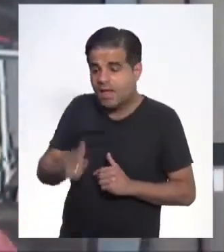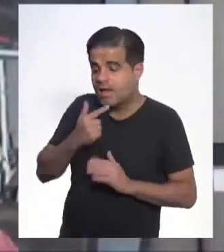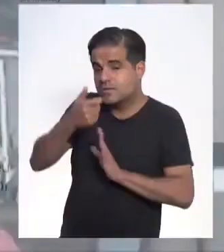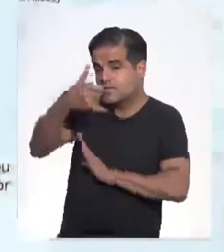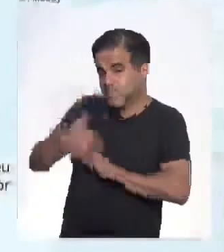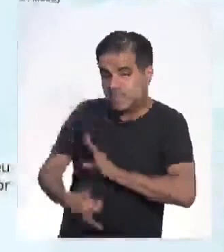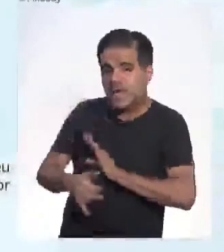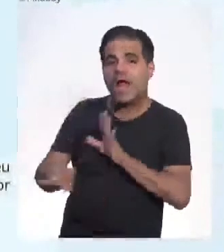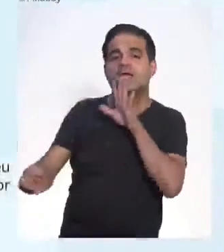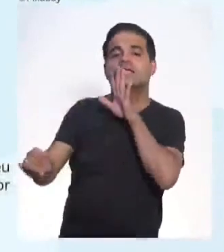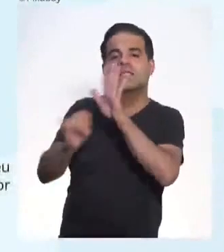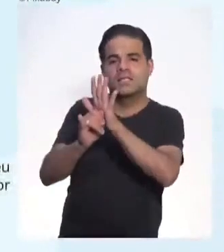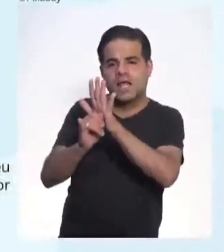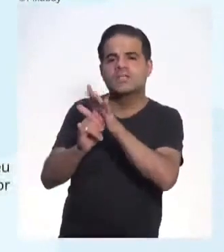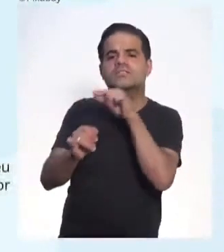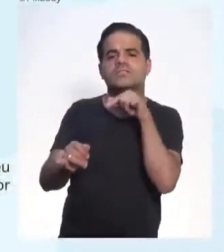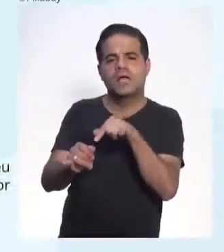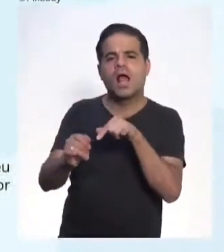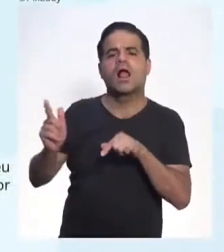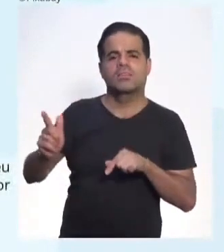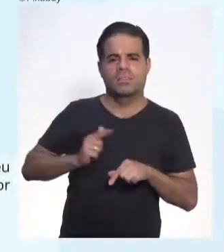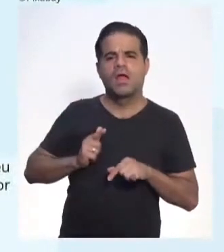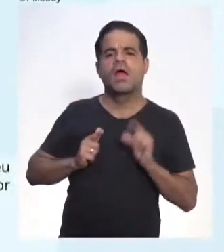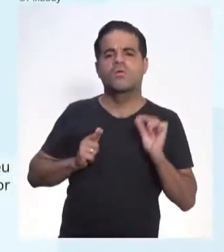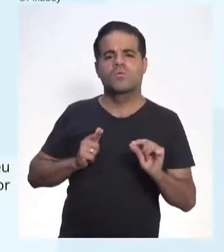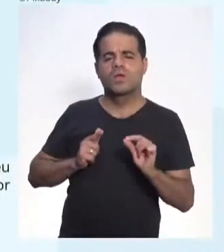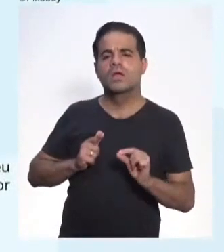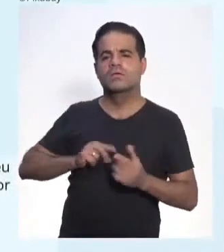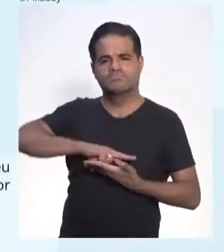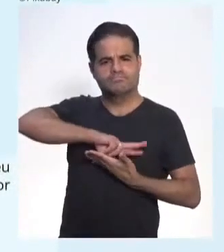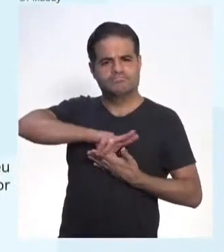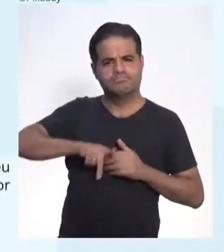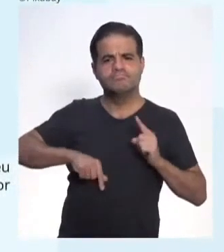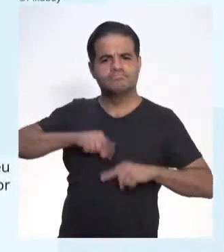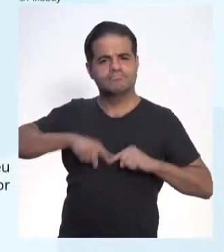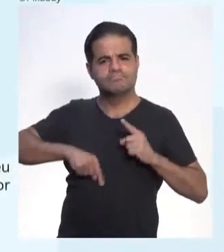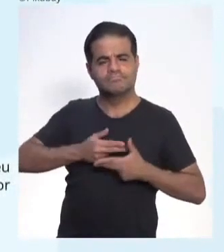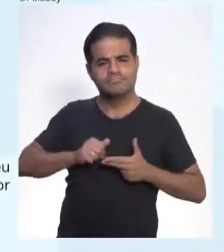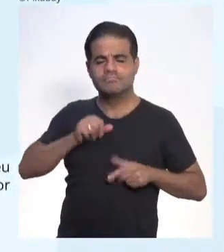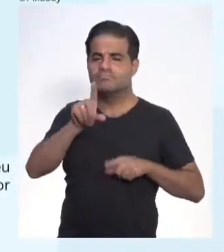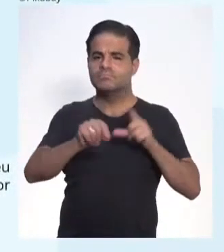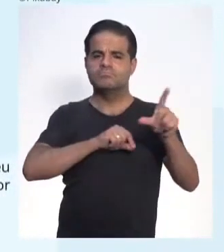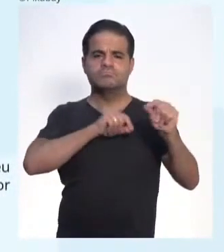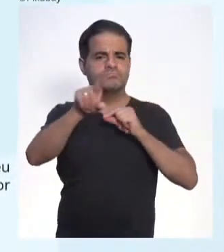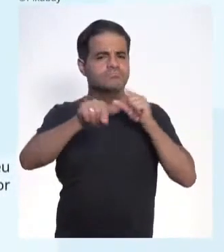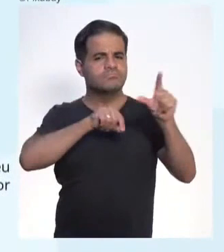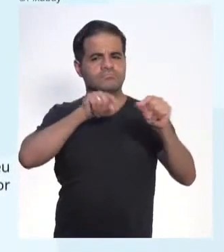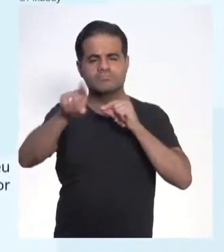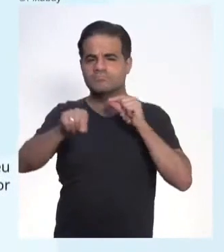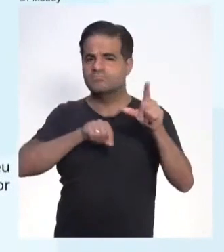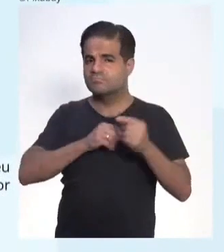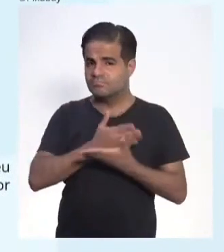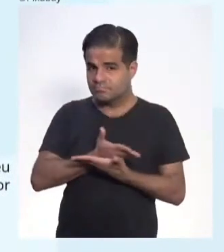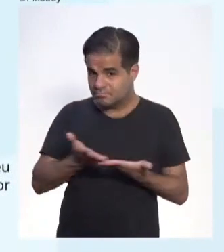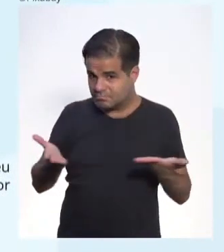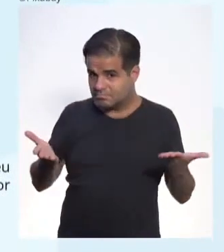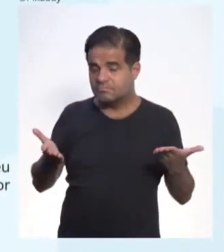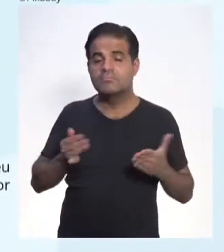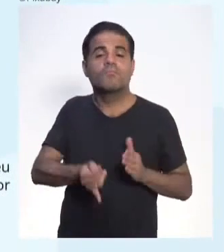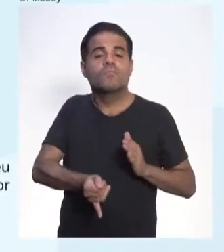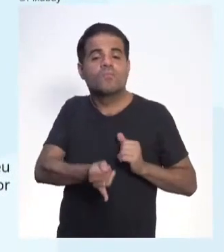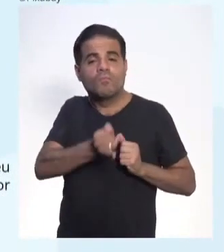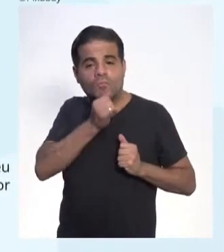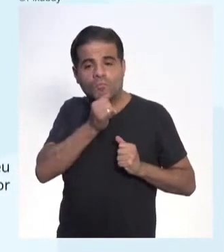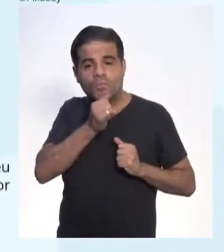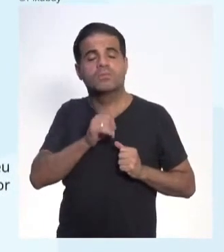que a identidade, ela contém tanto elementos que escolhemos, né, que são, por